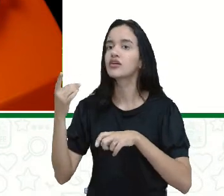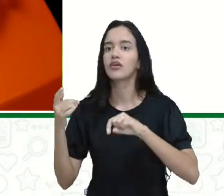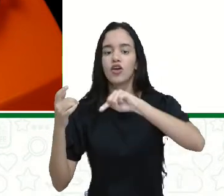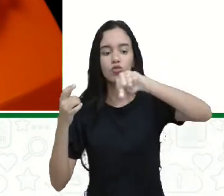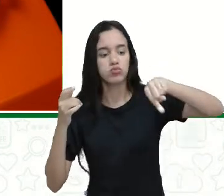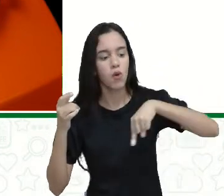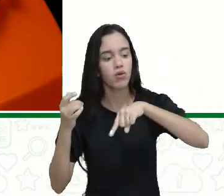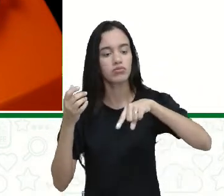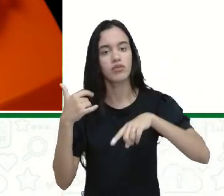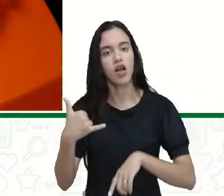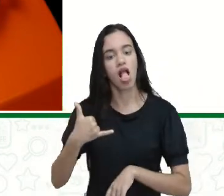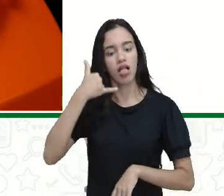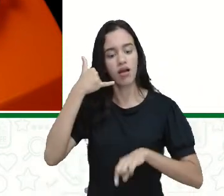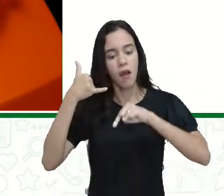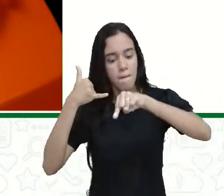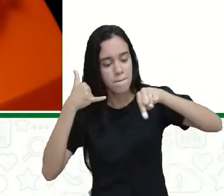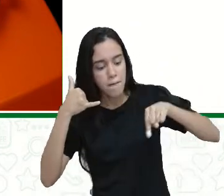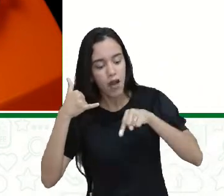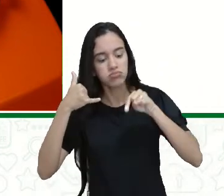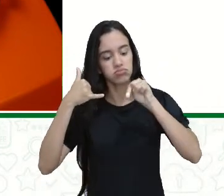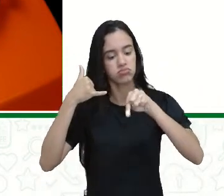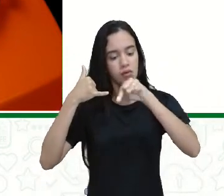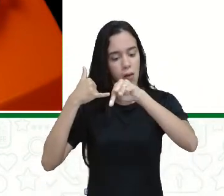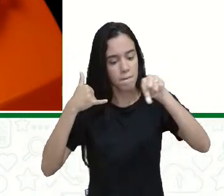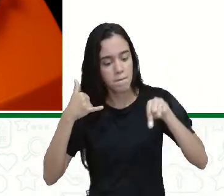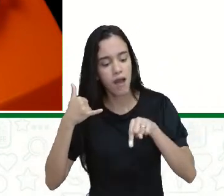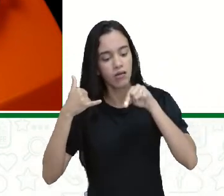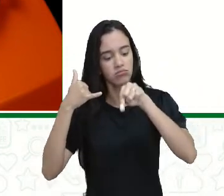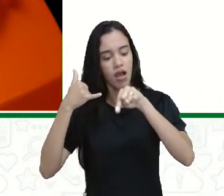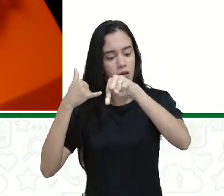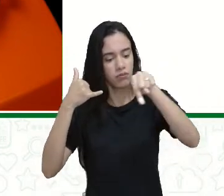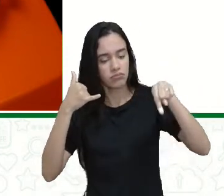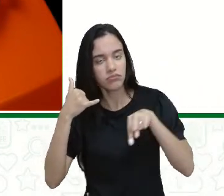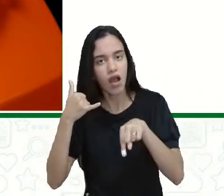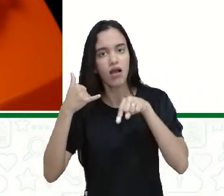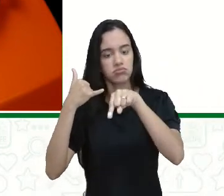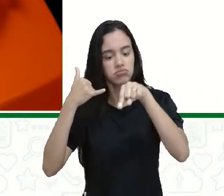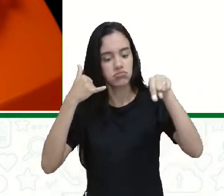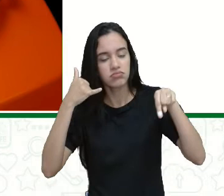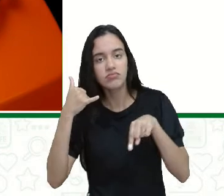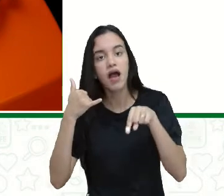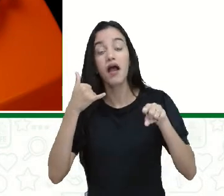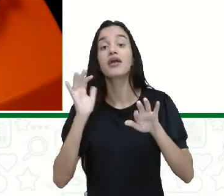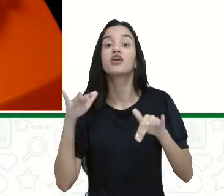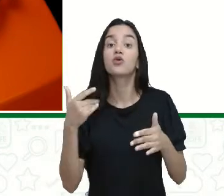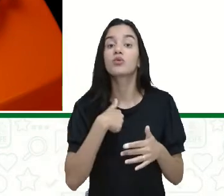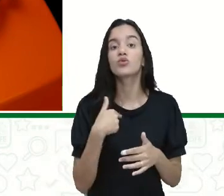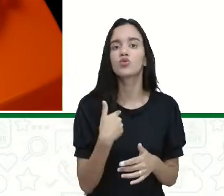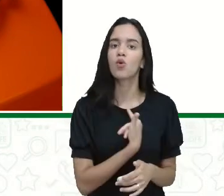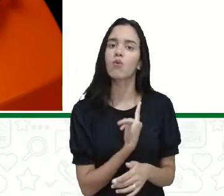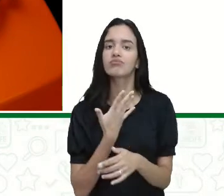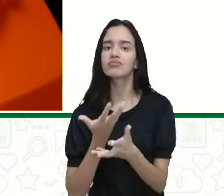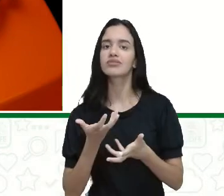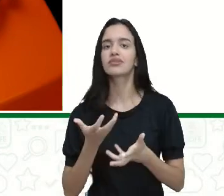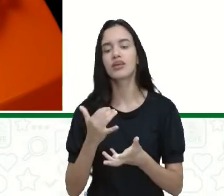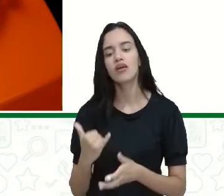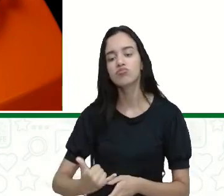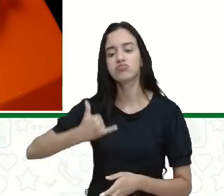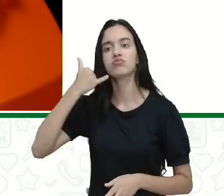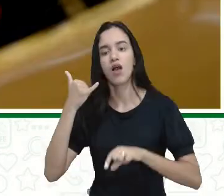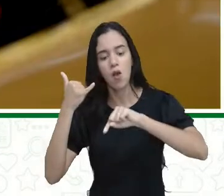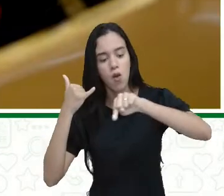discando nesse disco aí, tem alguns números, e quando a gente queria ligar para alguém, a gente rodava aí esse disco,